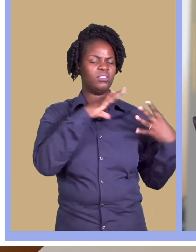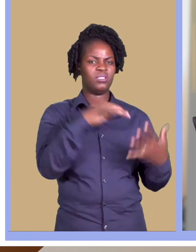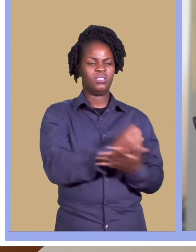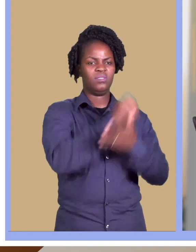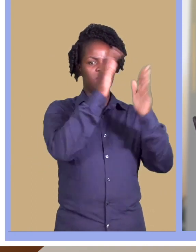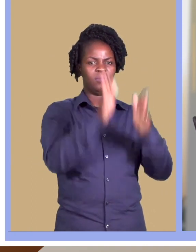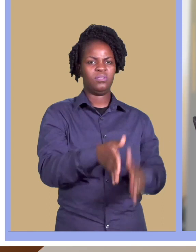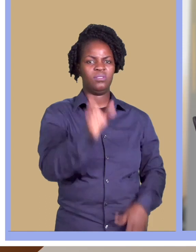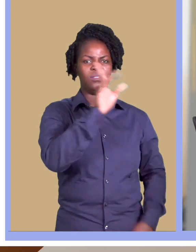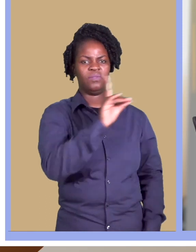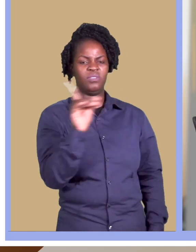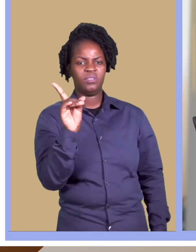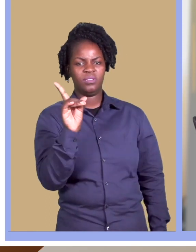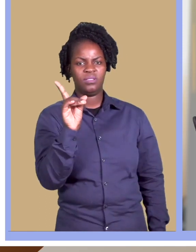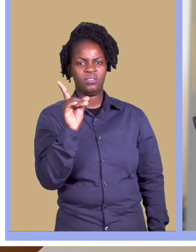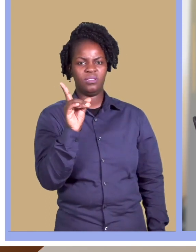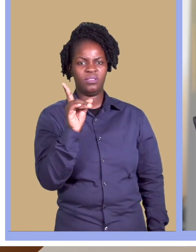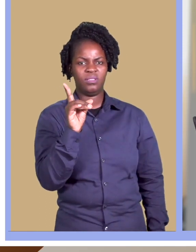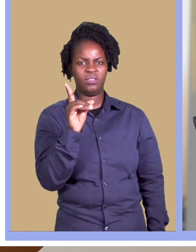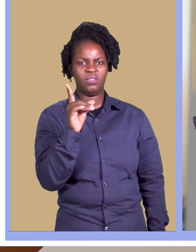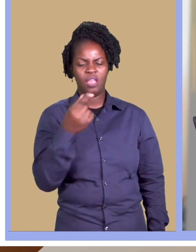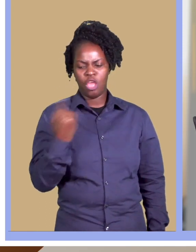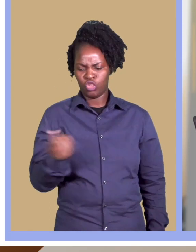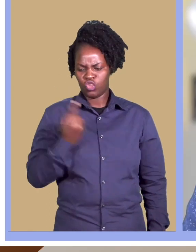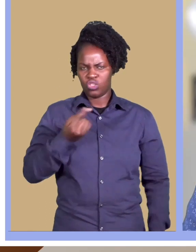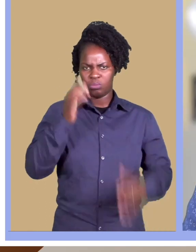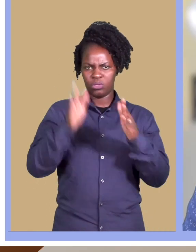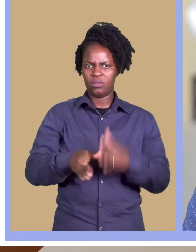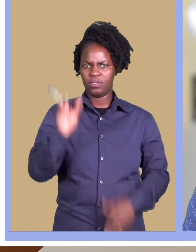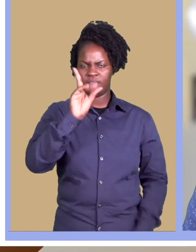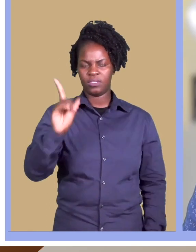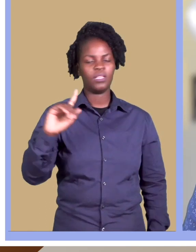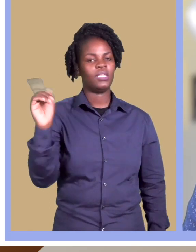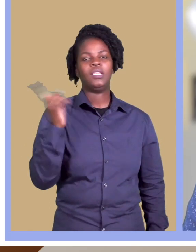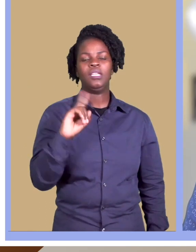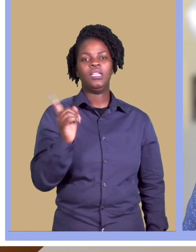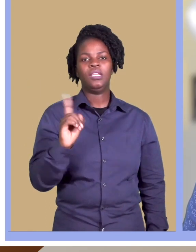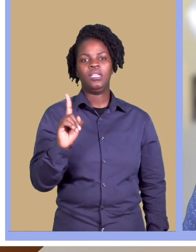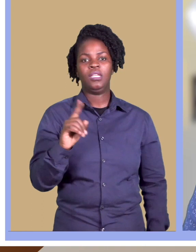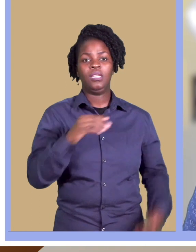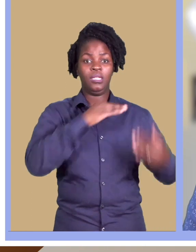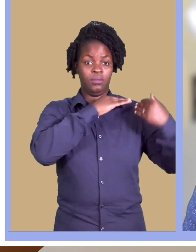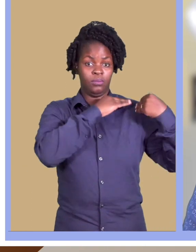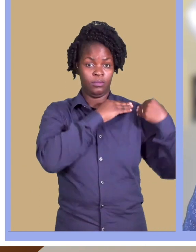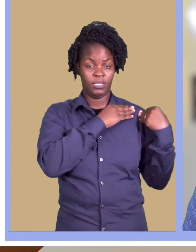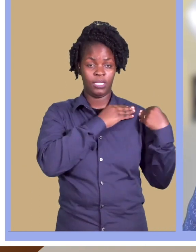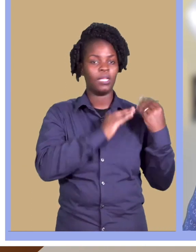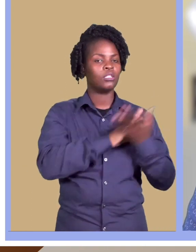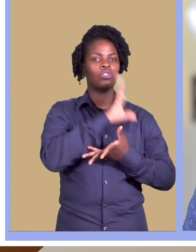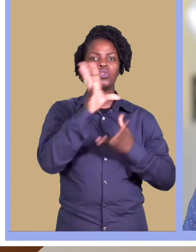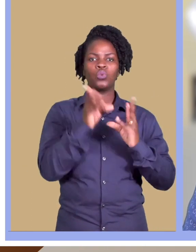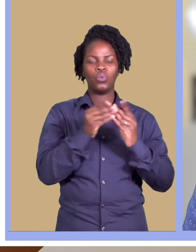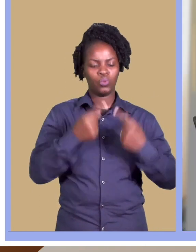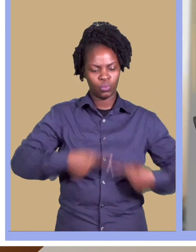deficiência, esteja apenas com pessoas com deficiência. Não. A responsabilidade para as questões de deficiência é de todo o comitê,